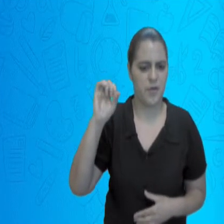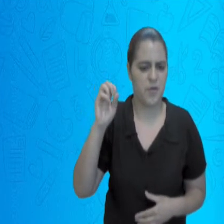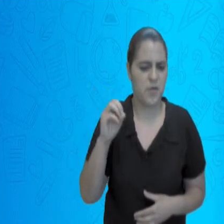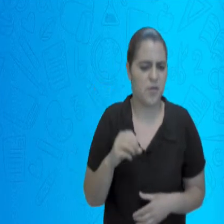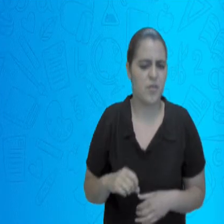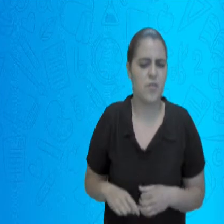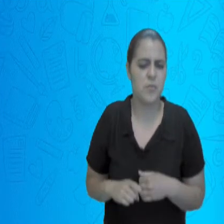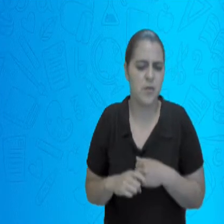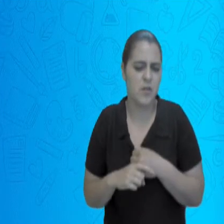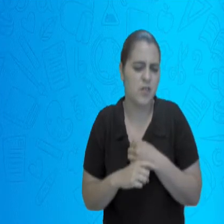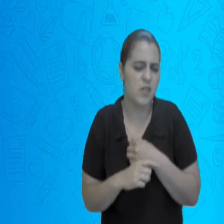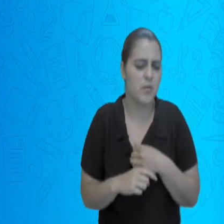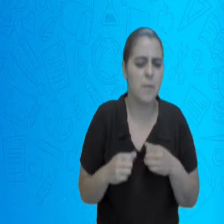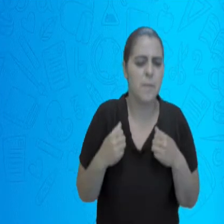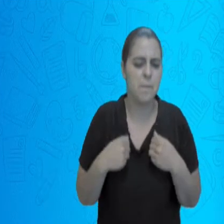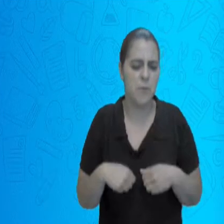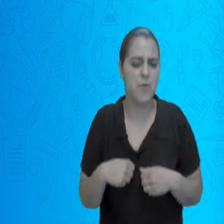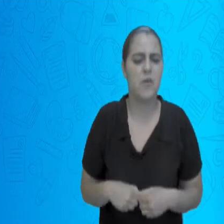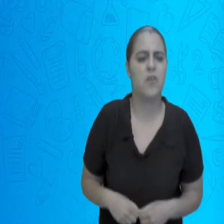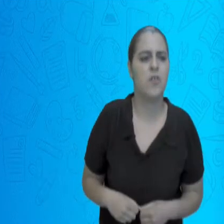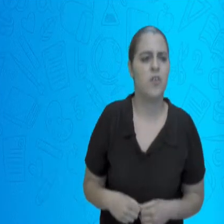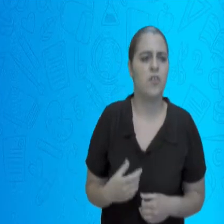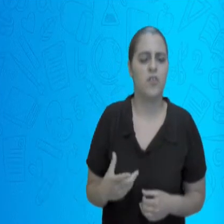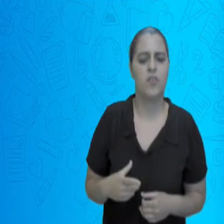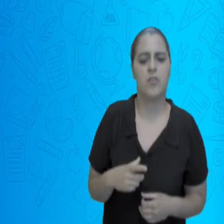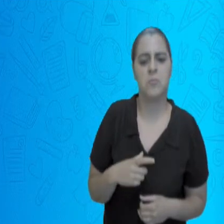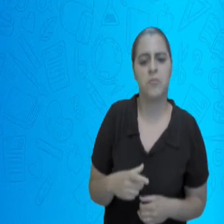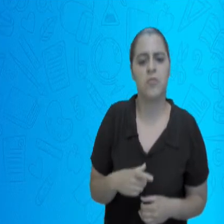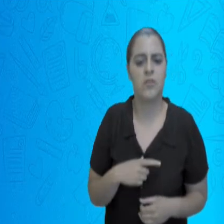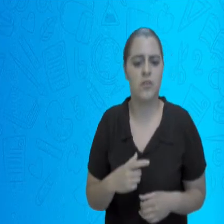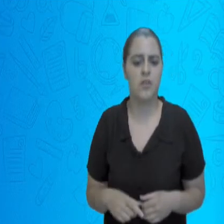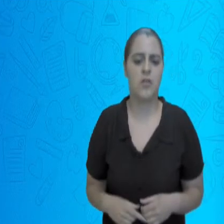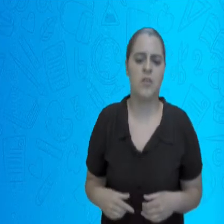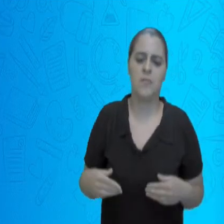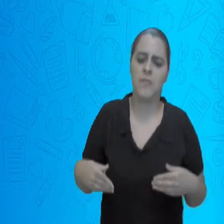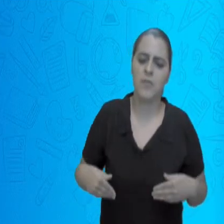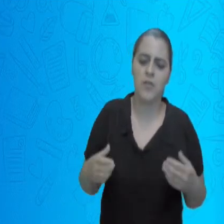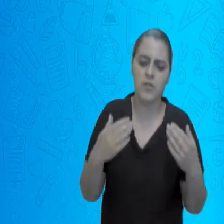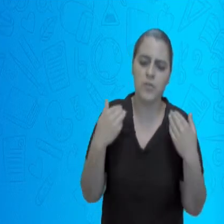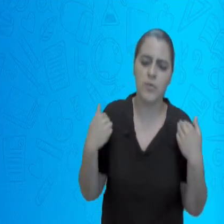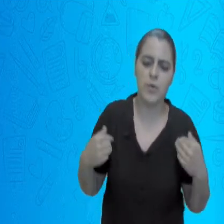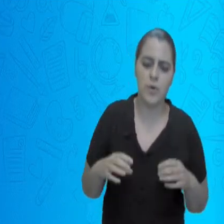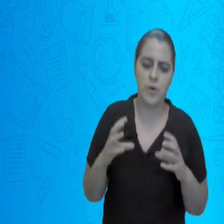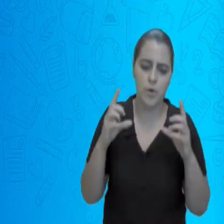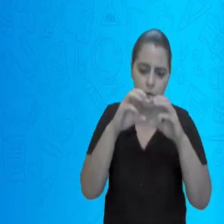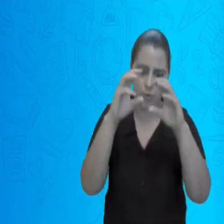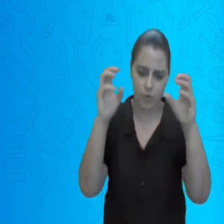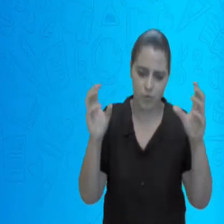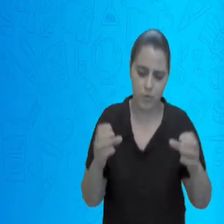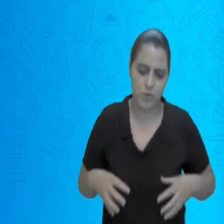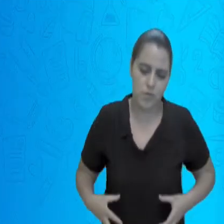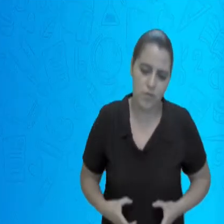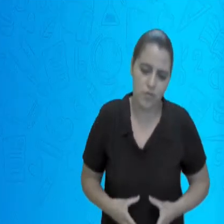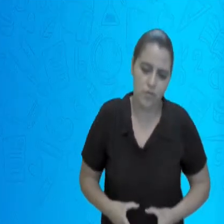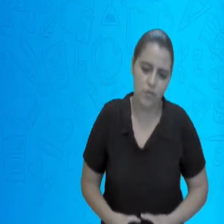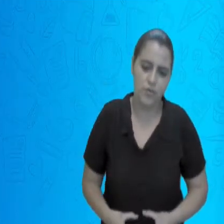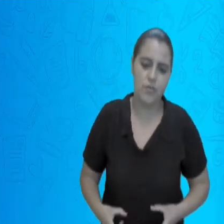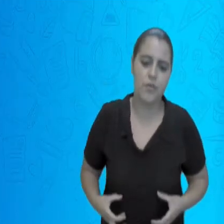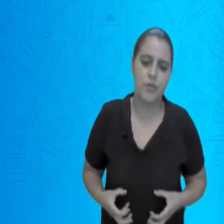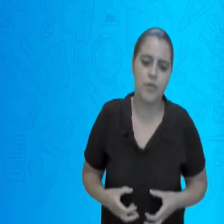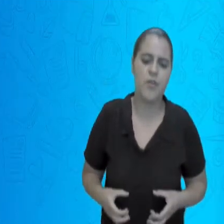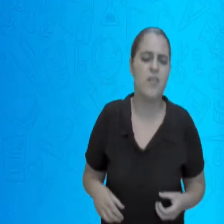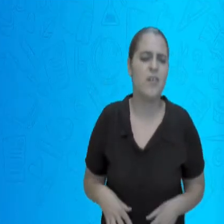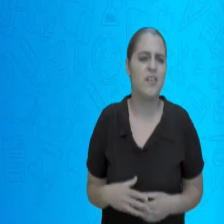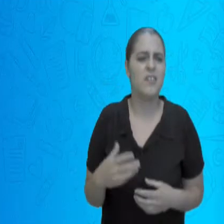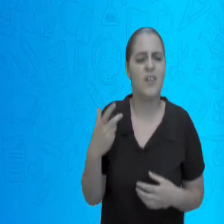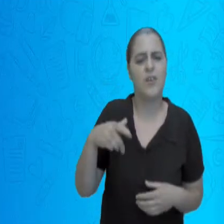podem acontecer no nosso trato intestinal dentro do sistema digestório. Mas isso é